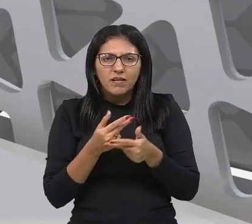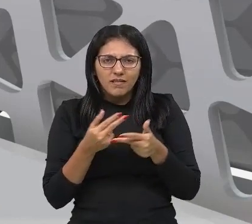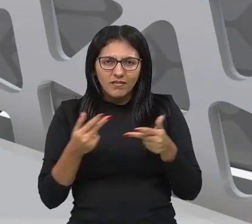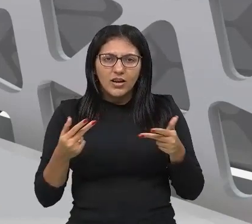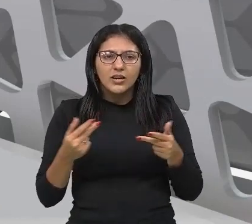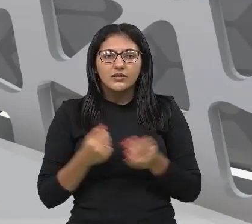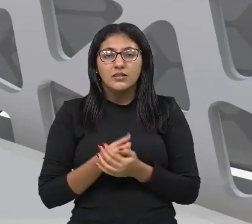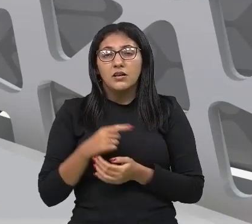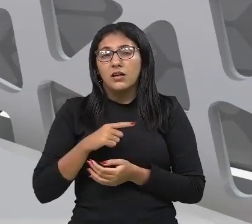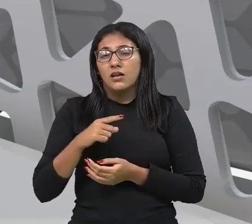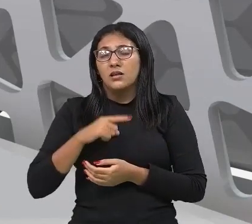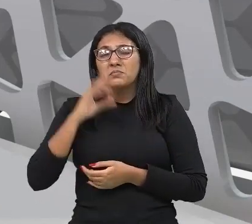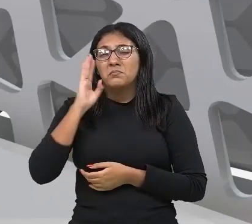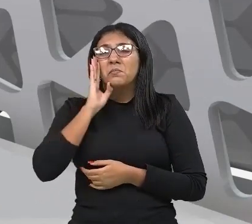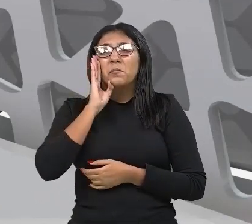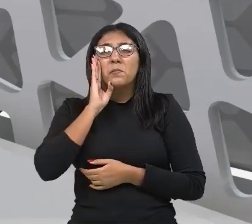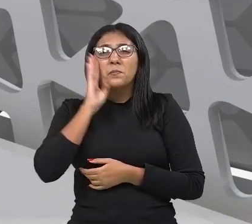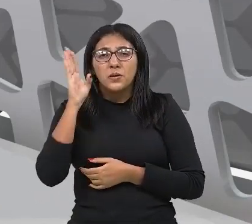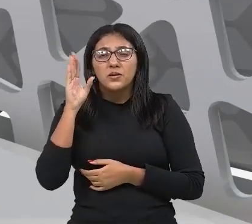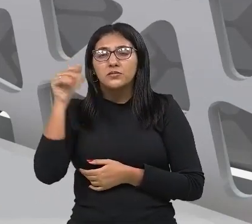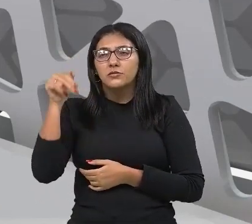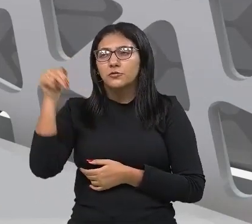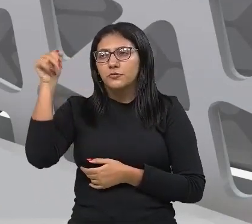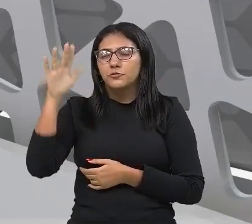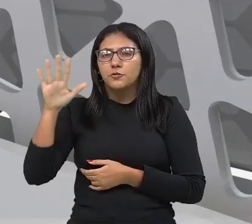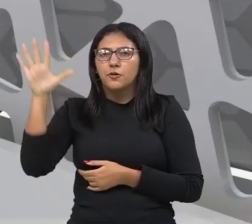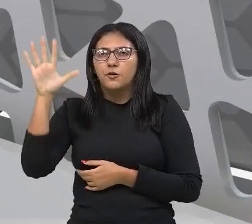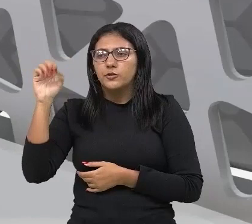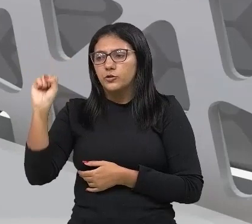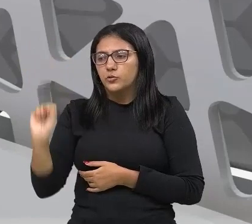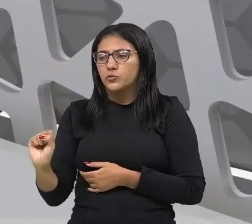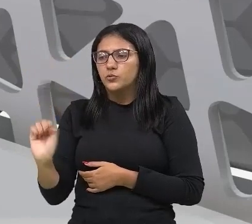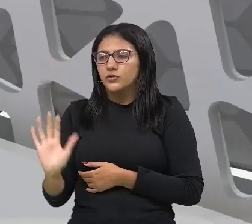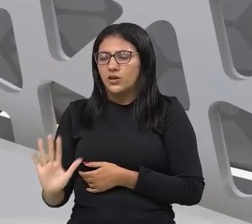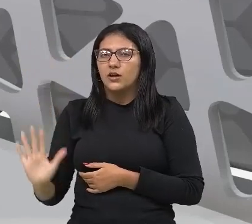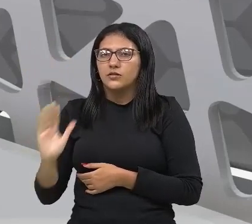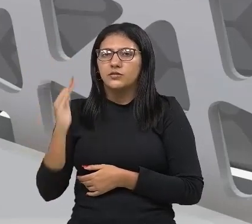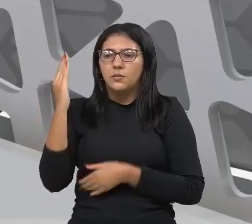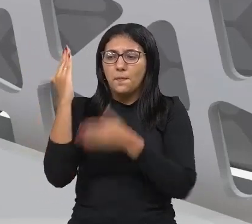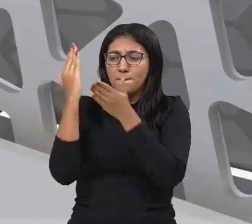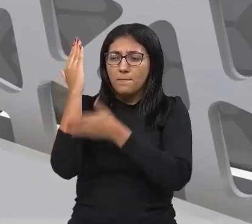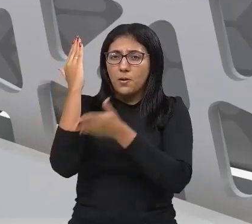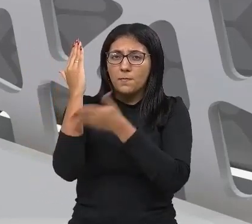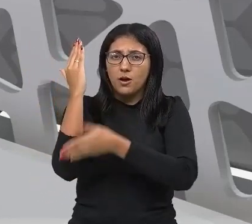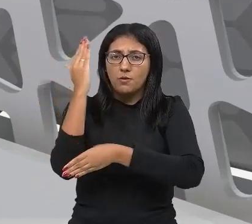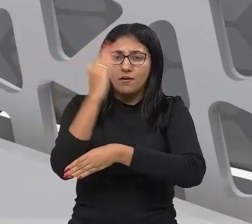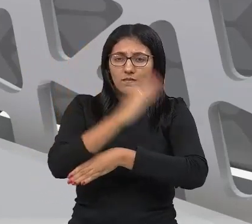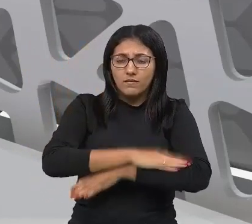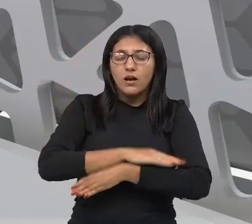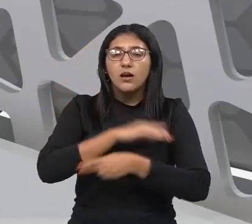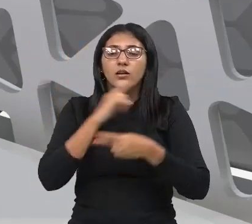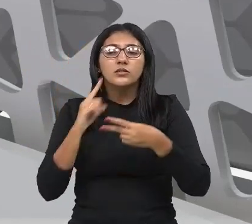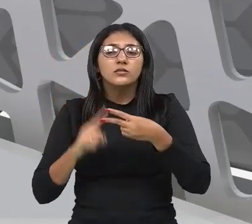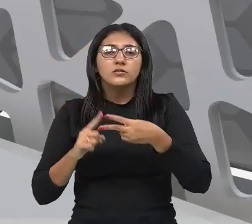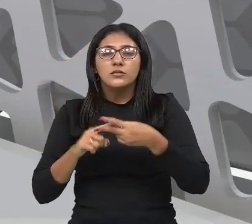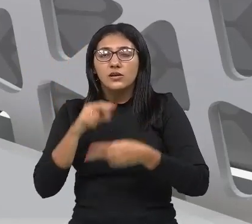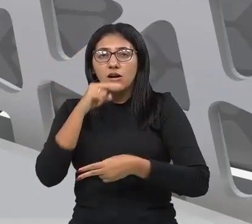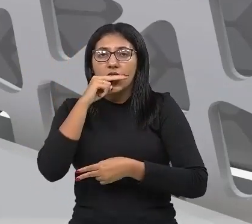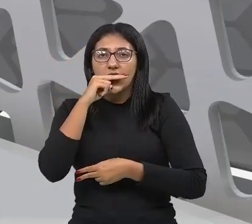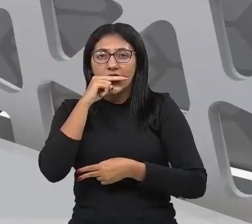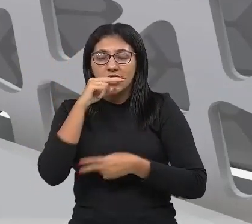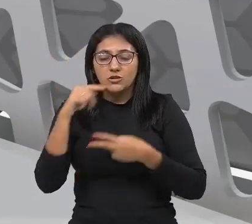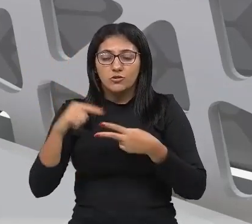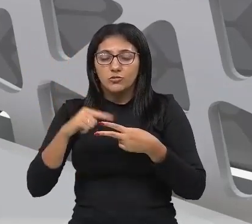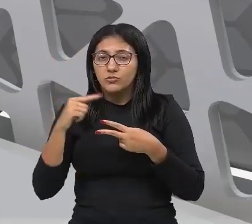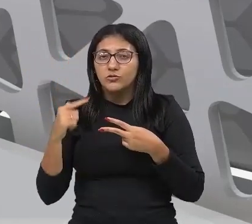ocorrer principalmente ali no litoral brasileiro, tanto do pau-brasil quanto da cana-de-açúcar. Tá? Com o